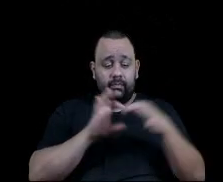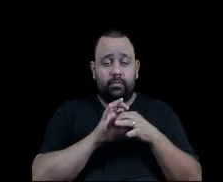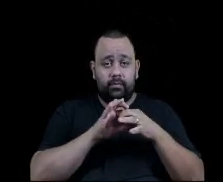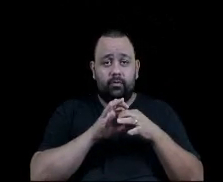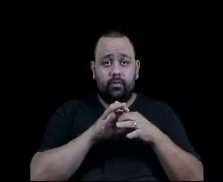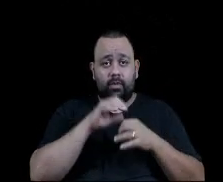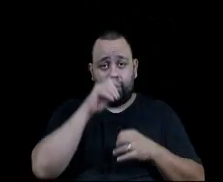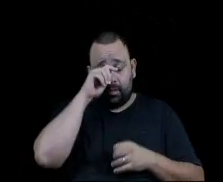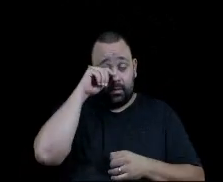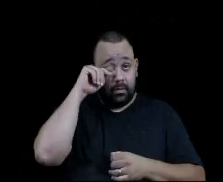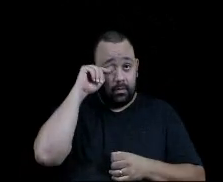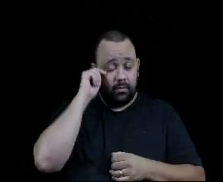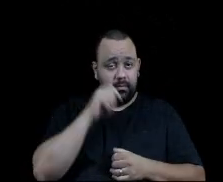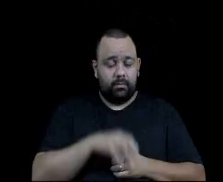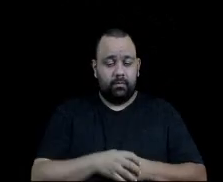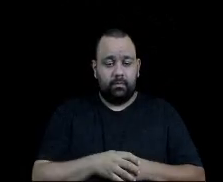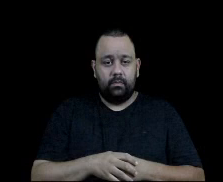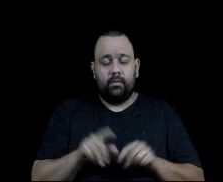recursos vinculados,